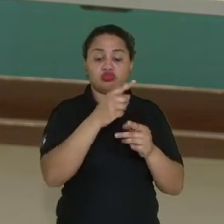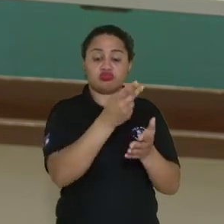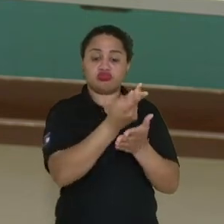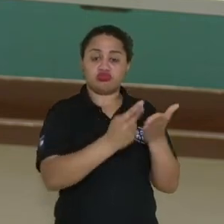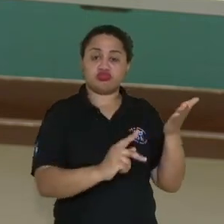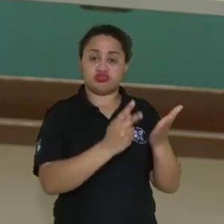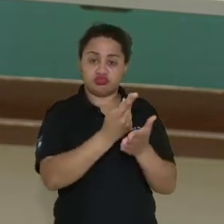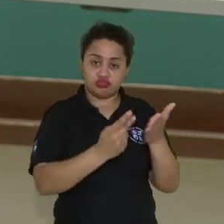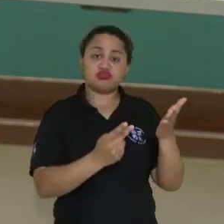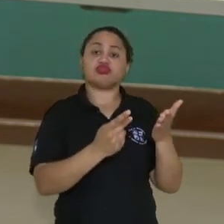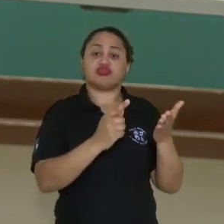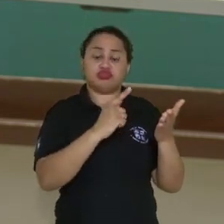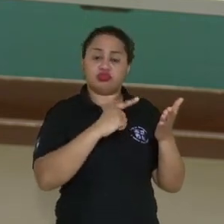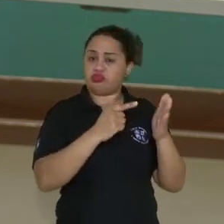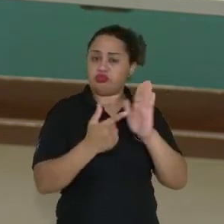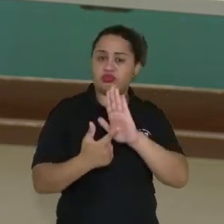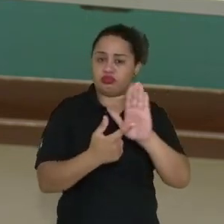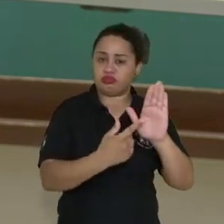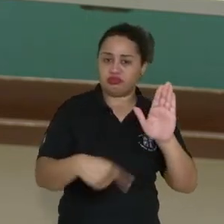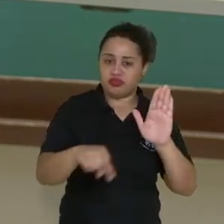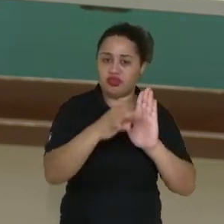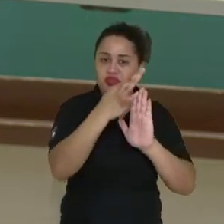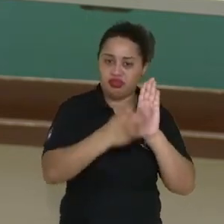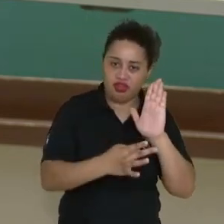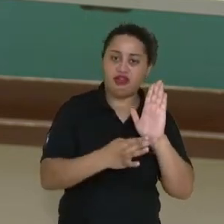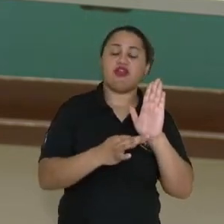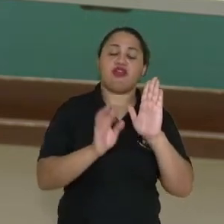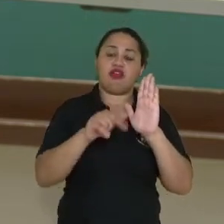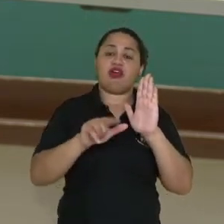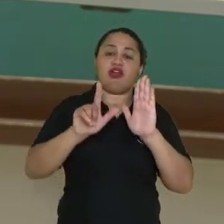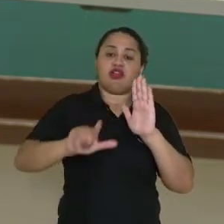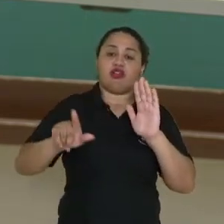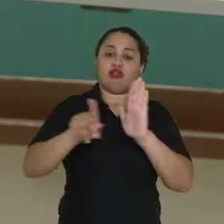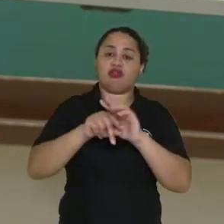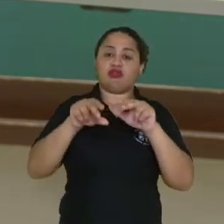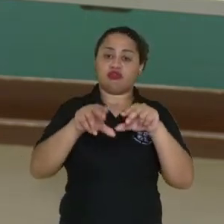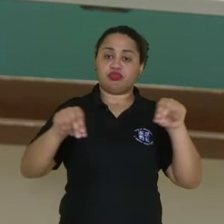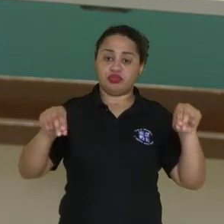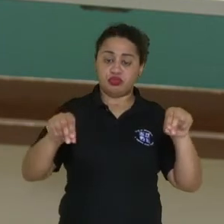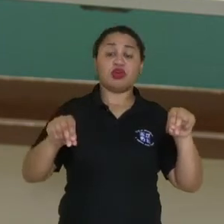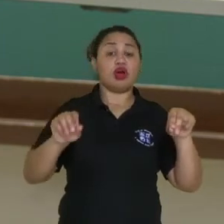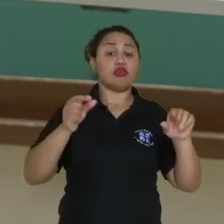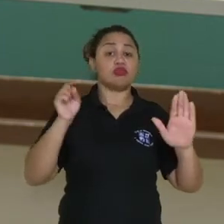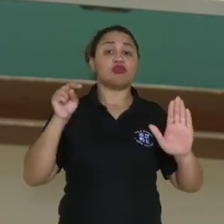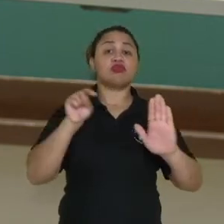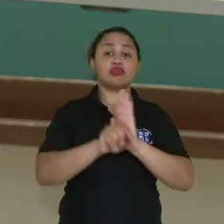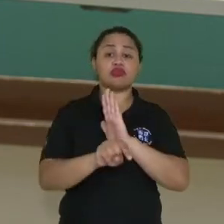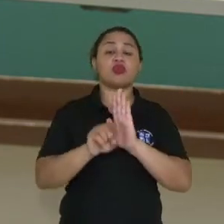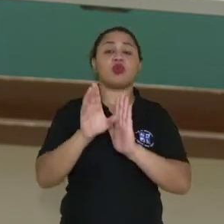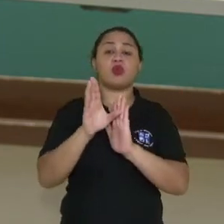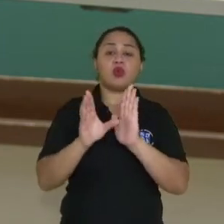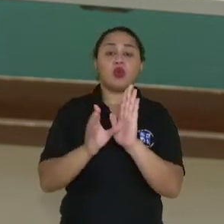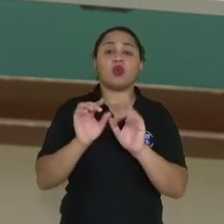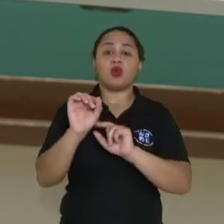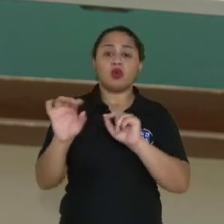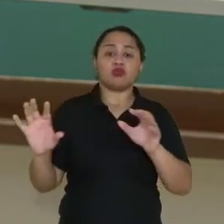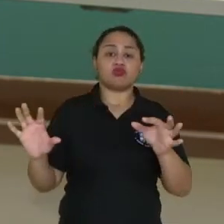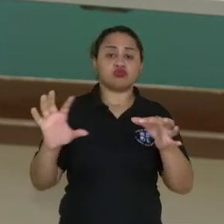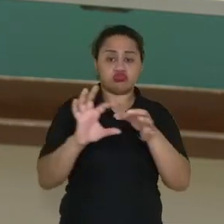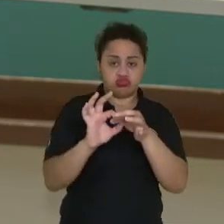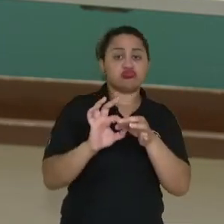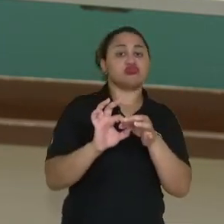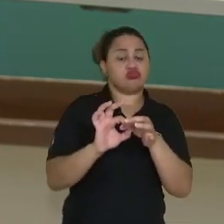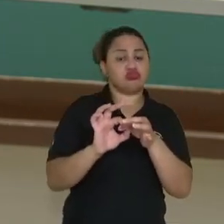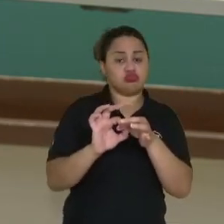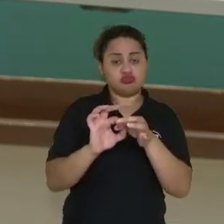poesia que trouxemos hoje, que constitui a literatura de cordel, nos permite fazer um trabalho mais aprofundado sobre essa questão das